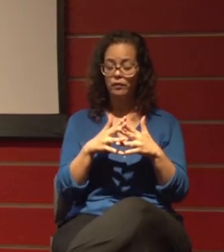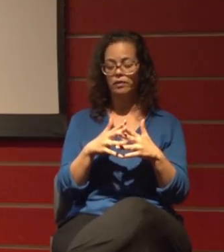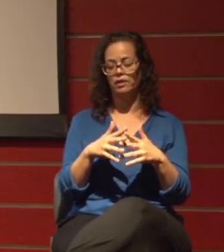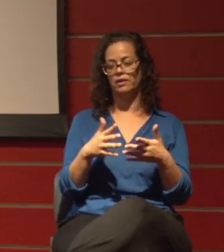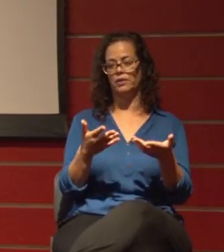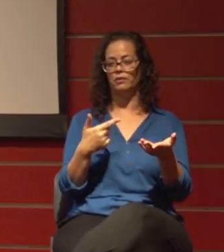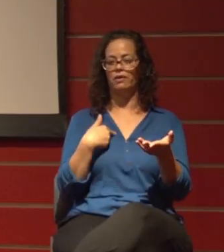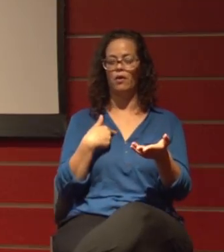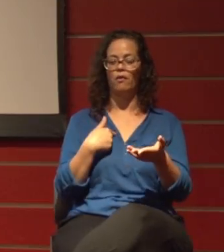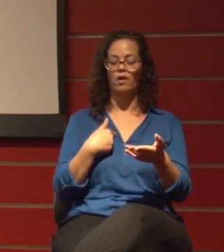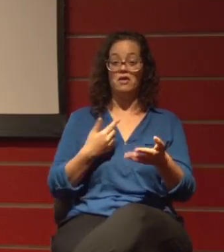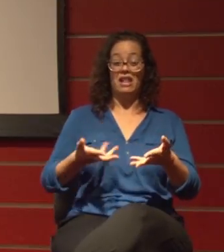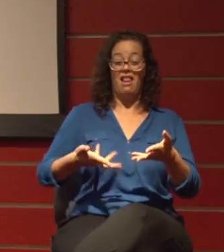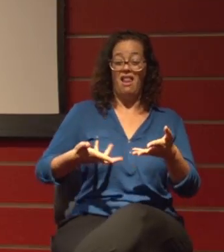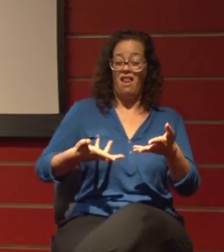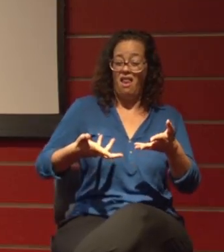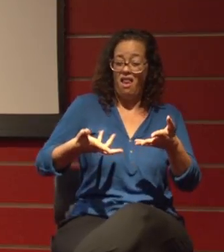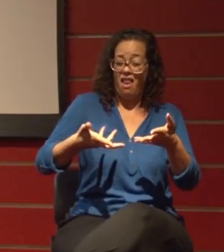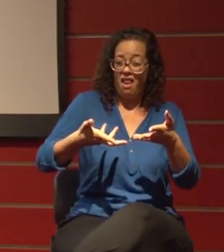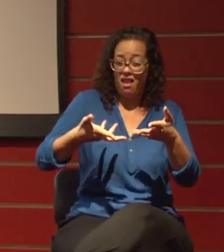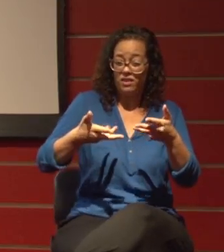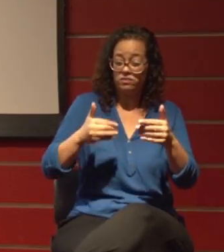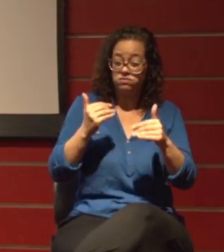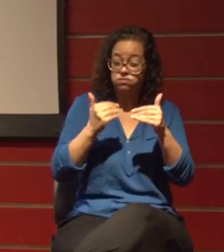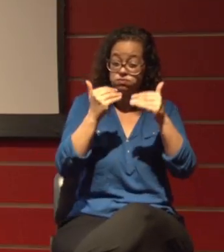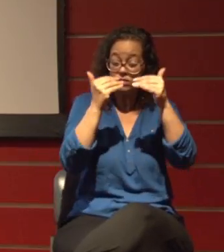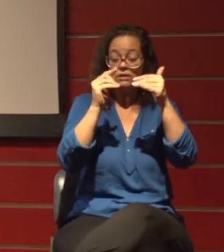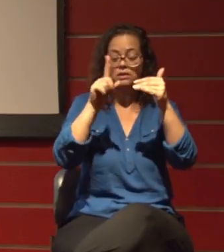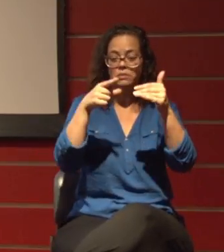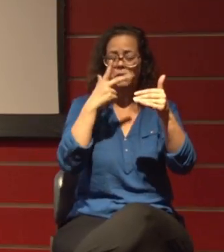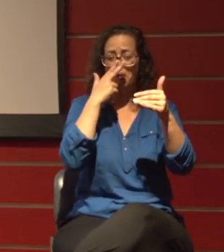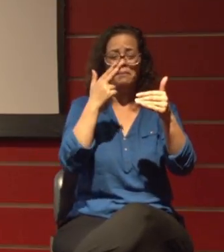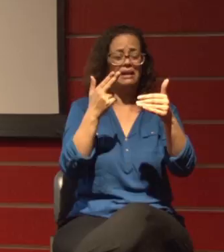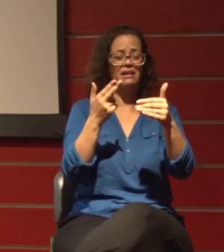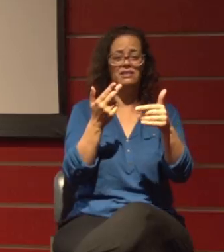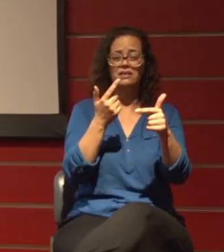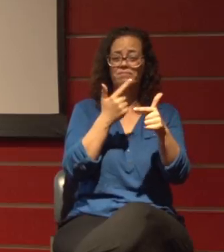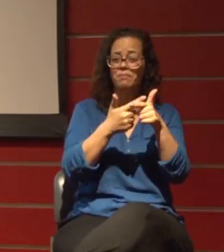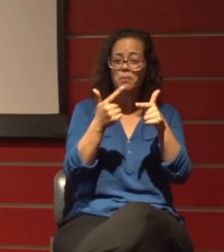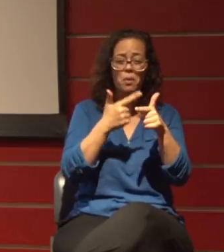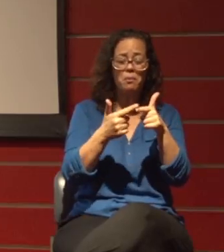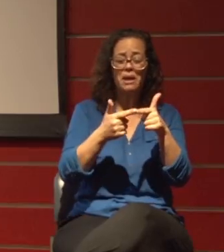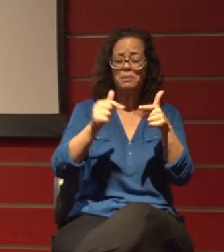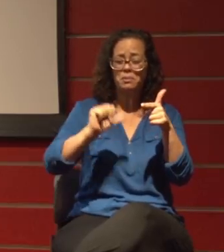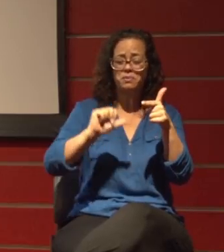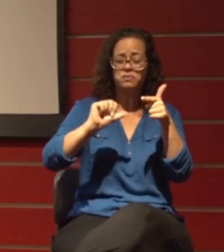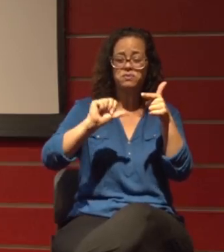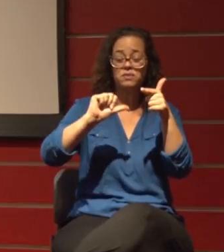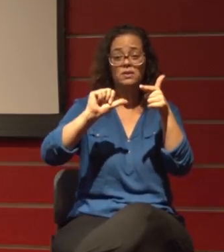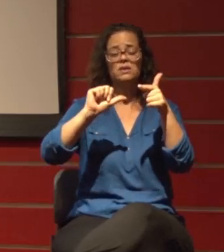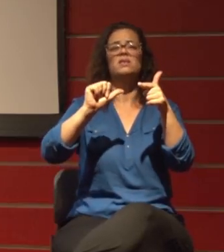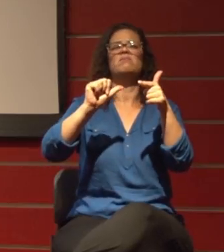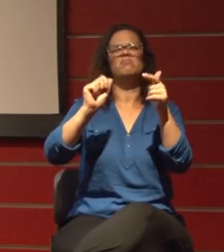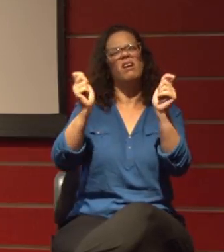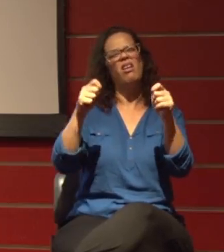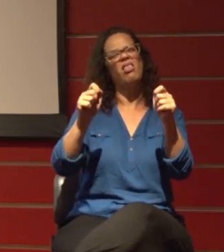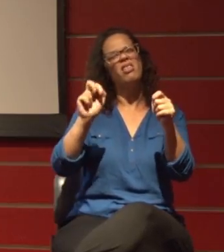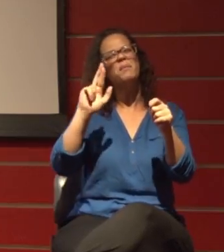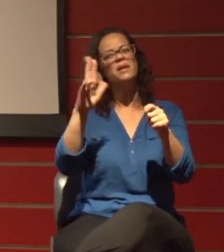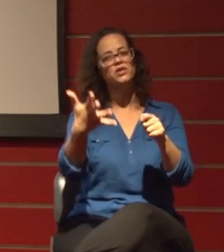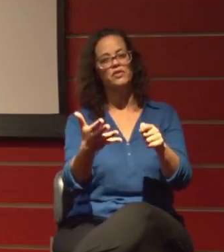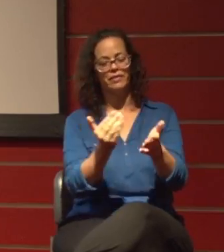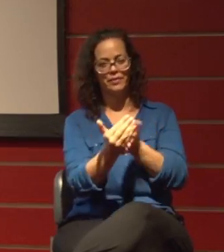na história é aquela aquele momento em que parece que as coisas vão começar a se resolver